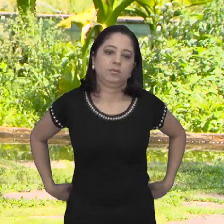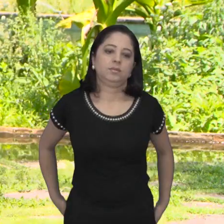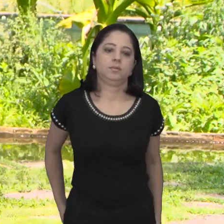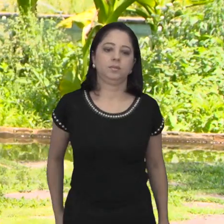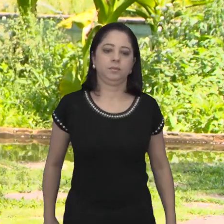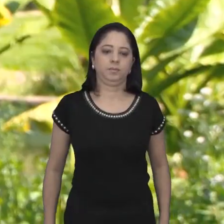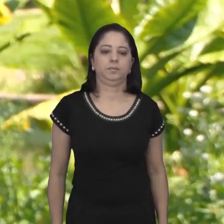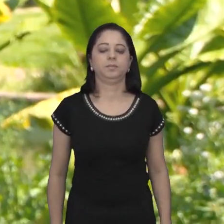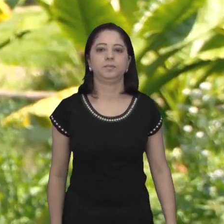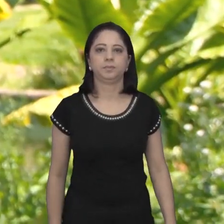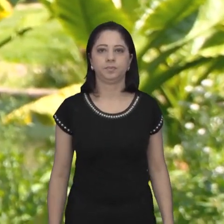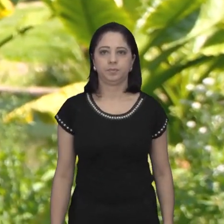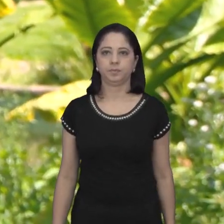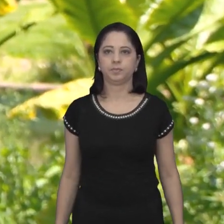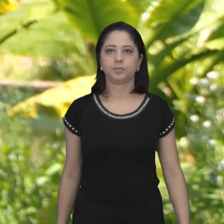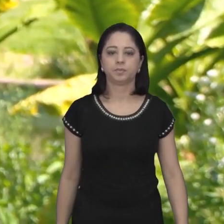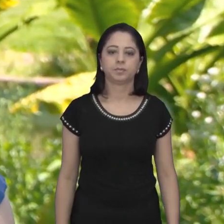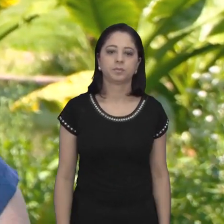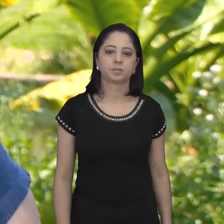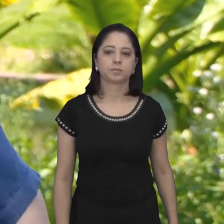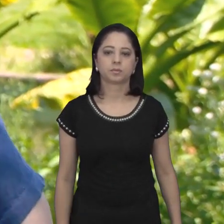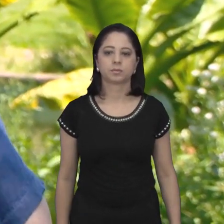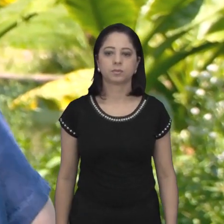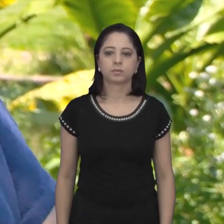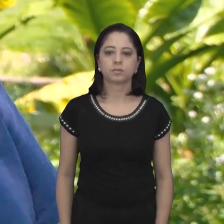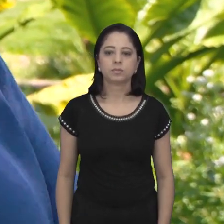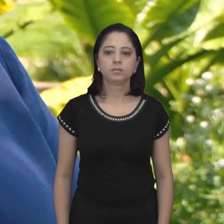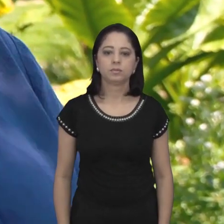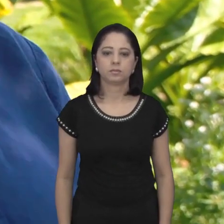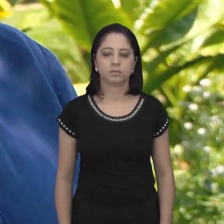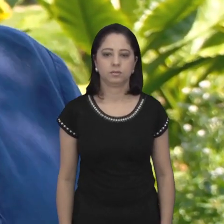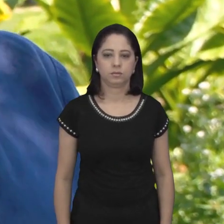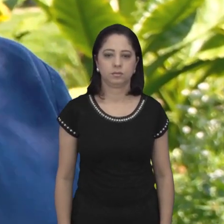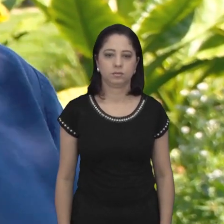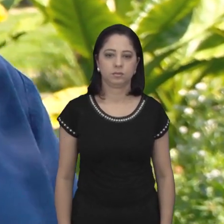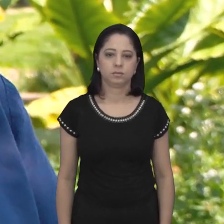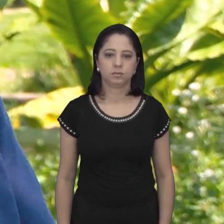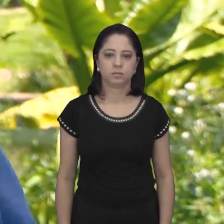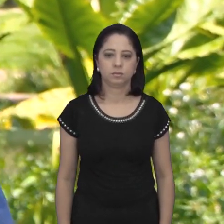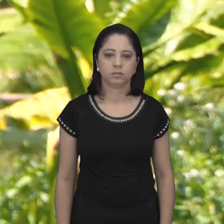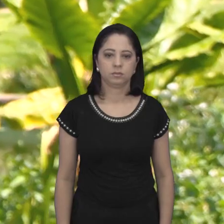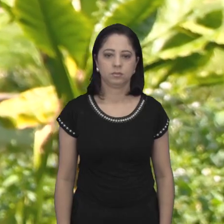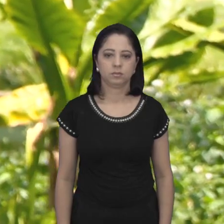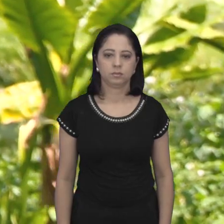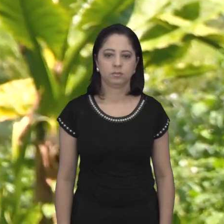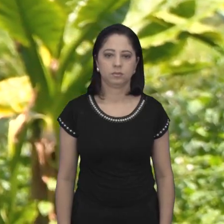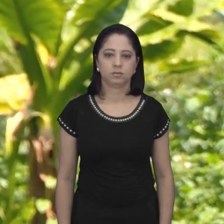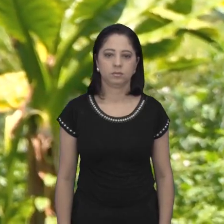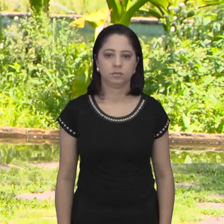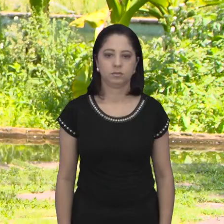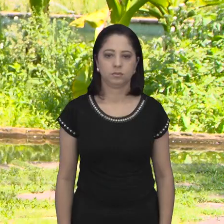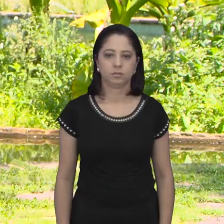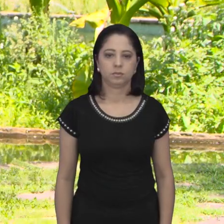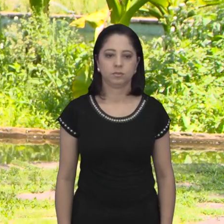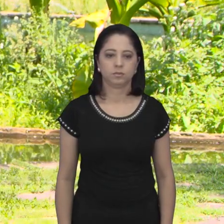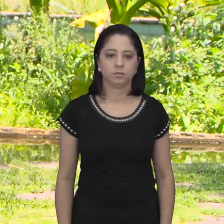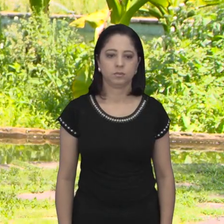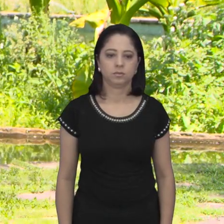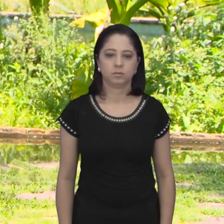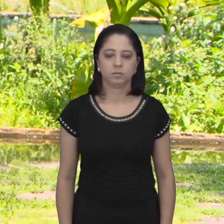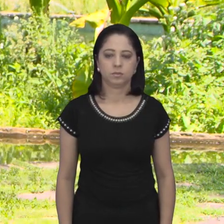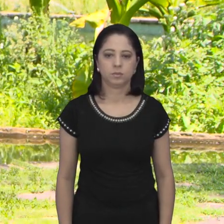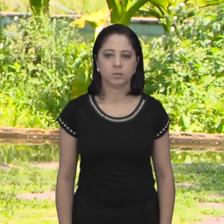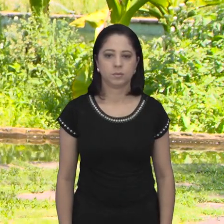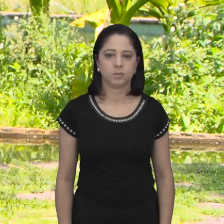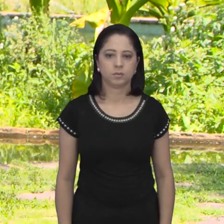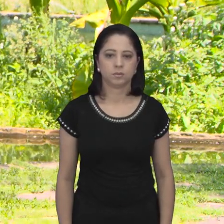51. Isso é o que dizia minha mãe, que disse, não, nós mudamos para lá, nós saímos da Casa Velha. A Casa Velha, chamada